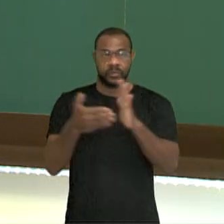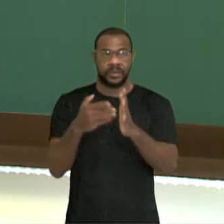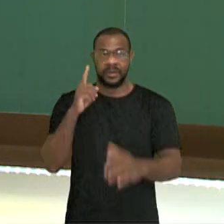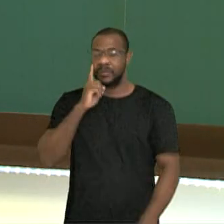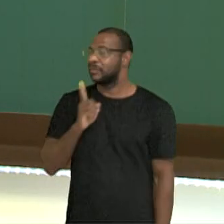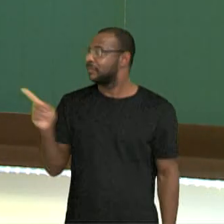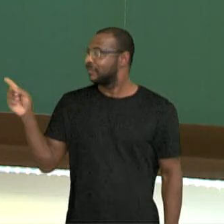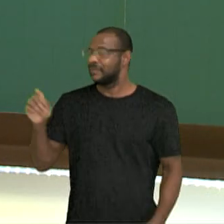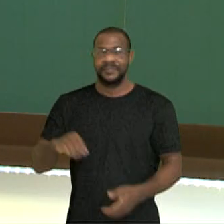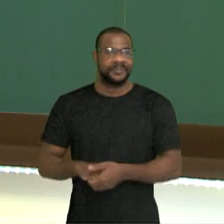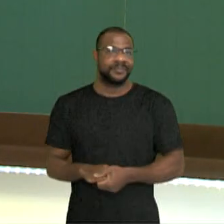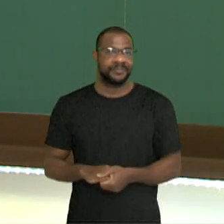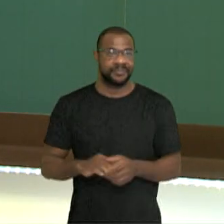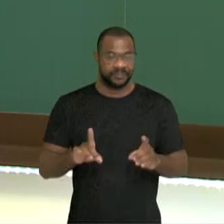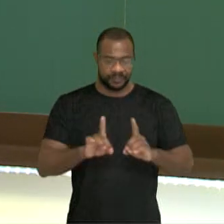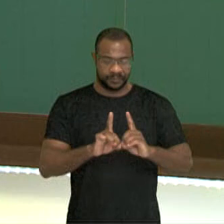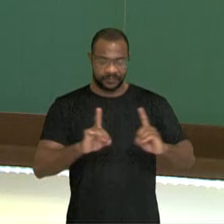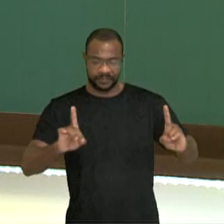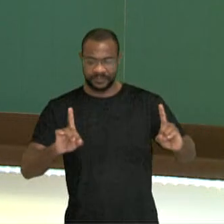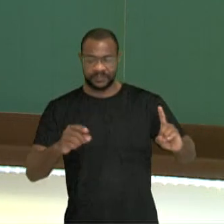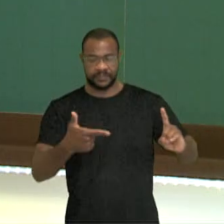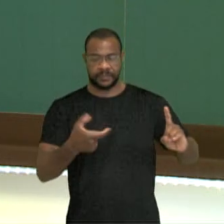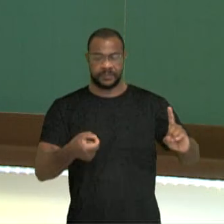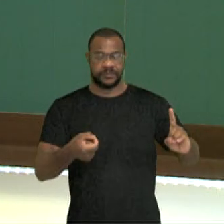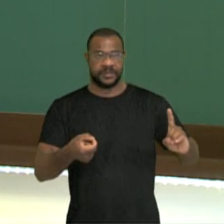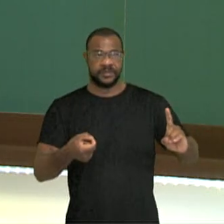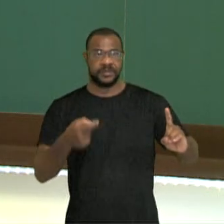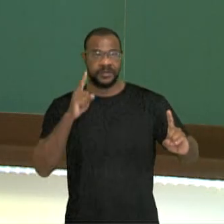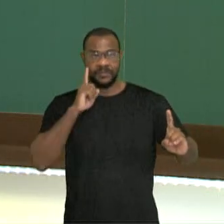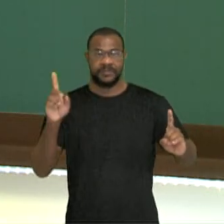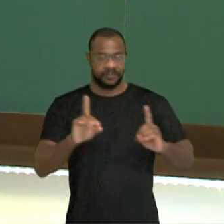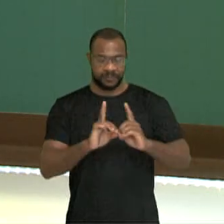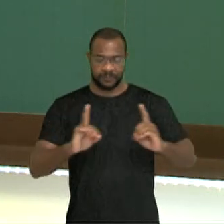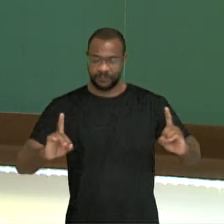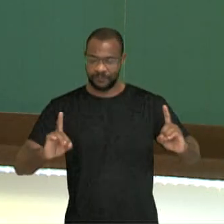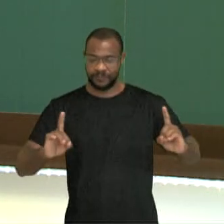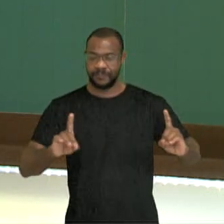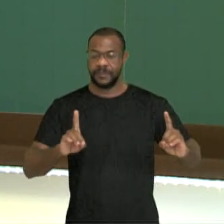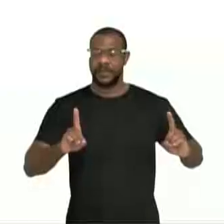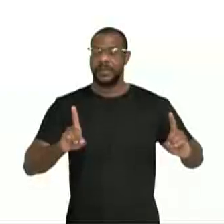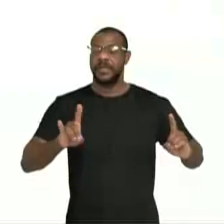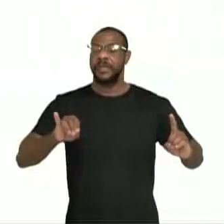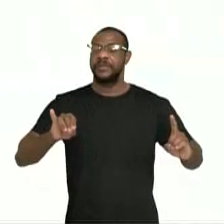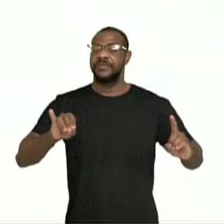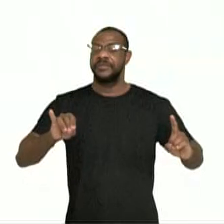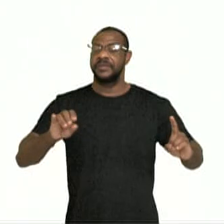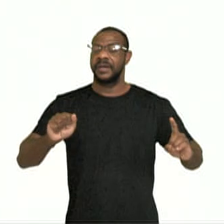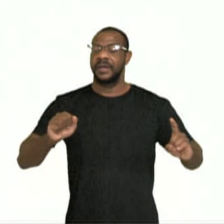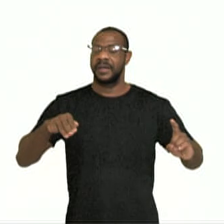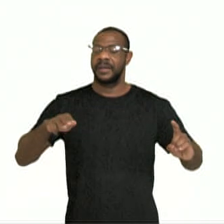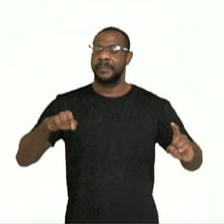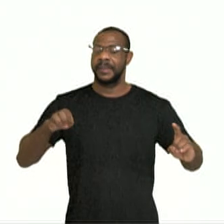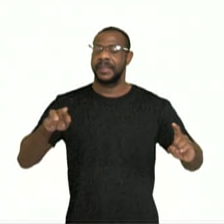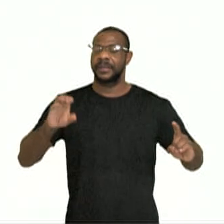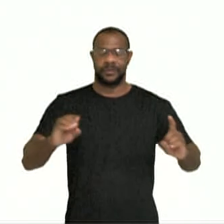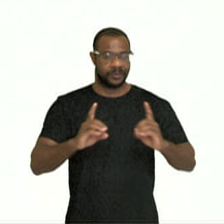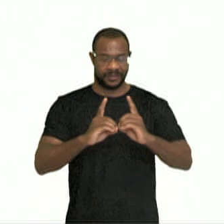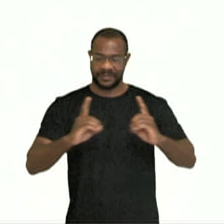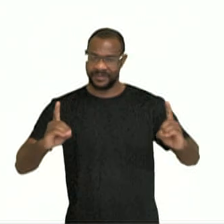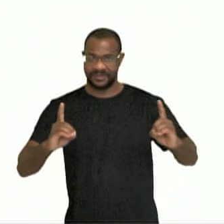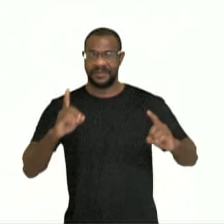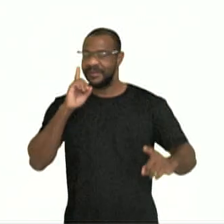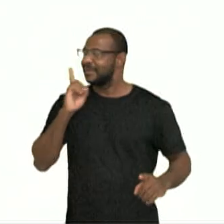nosso diâmetro era 20, então portanto o raio era 10, 10 ao quadrado vezes 4,